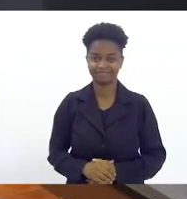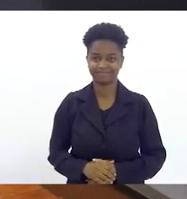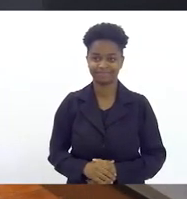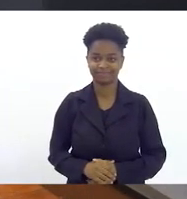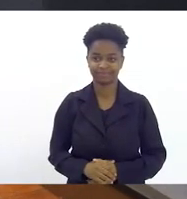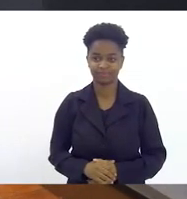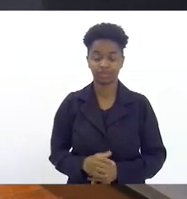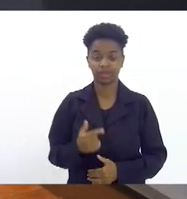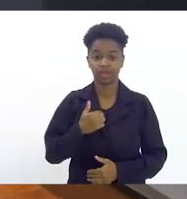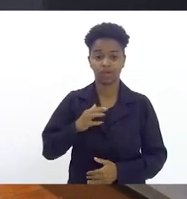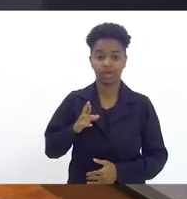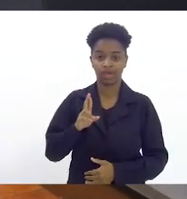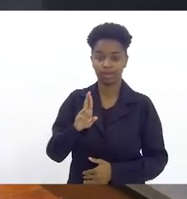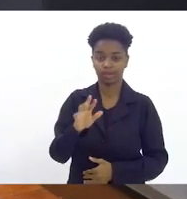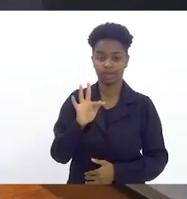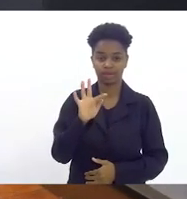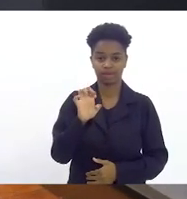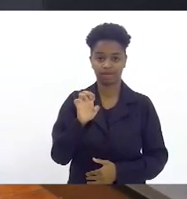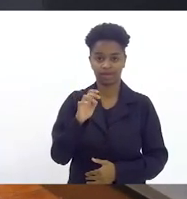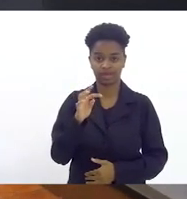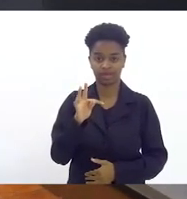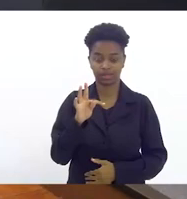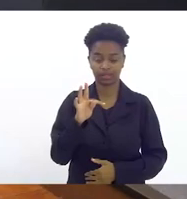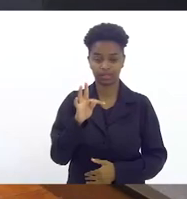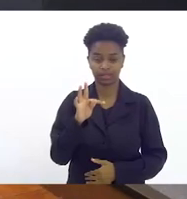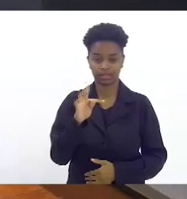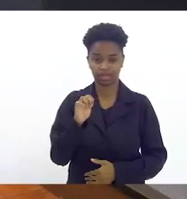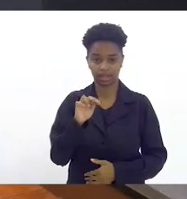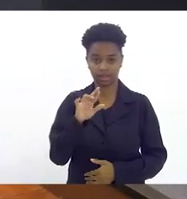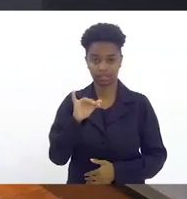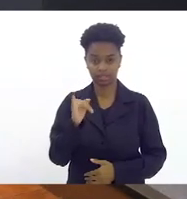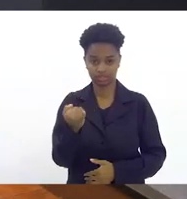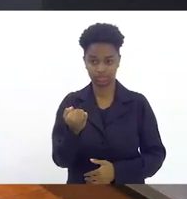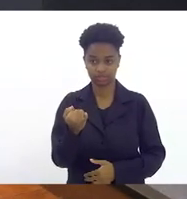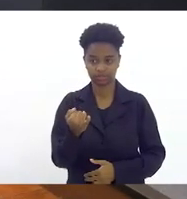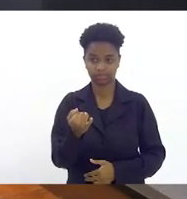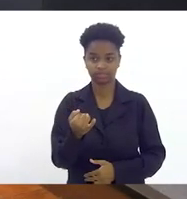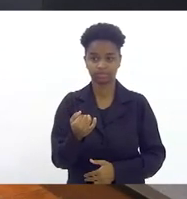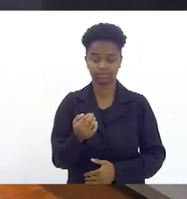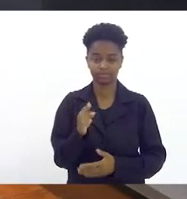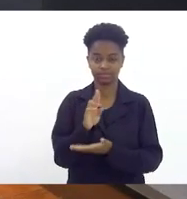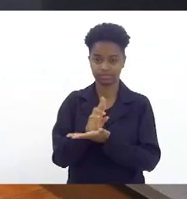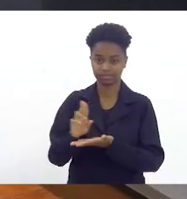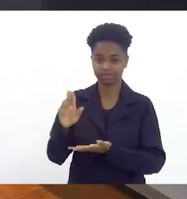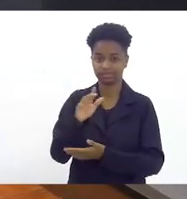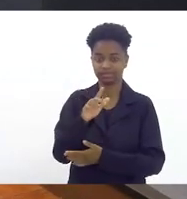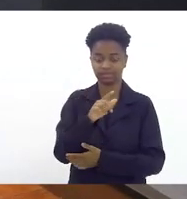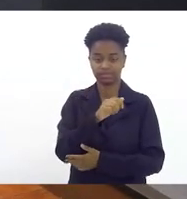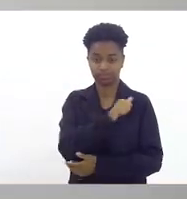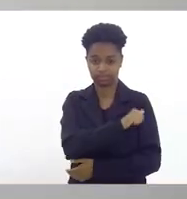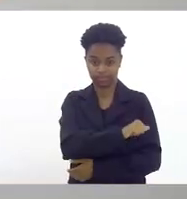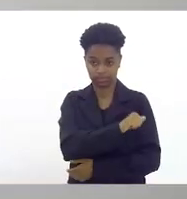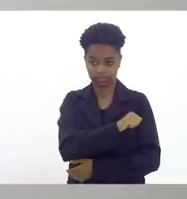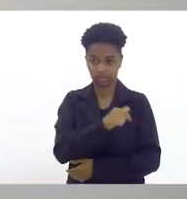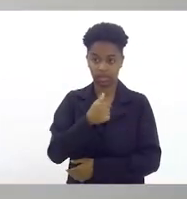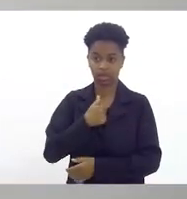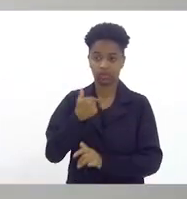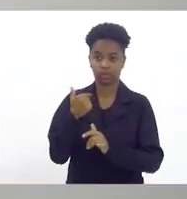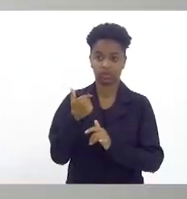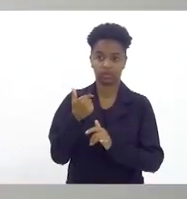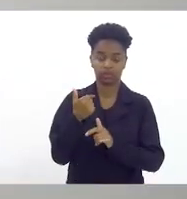Sou representante que são na realidade no estado do Rio de Janeiro gente tem que ficar habituados